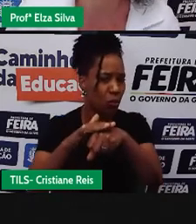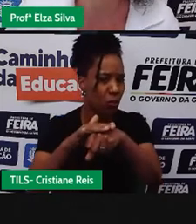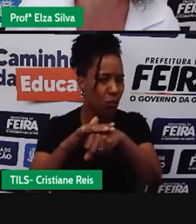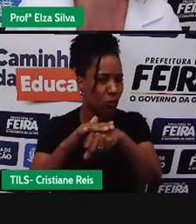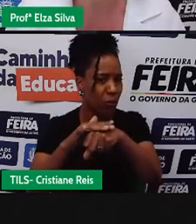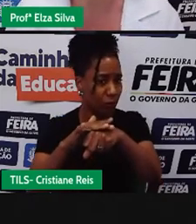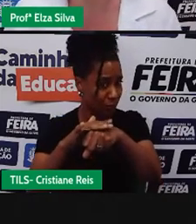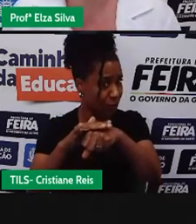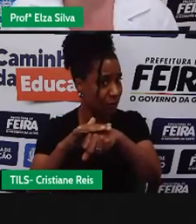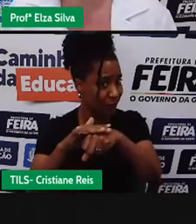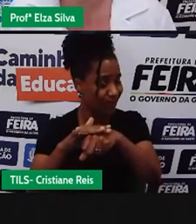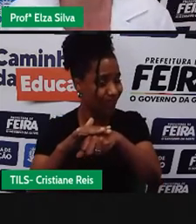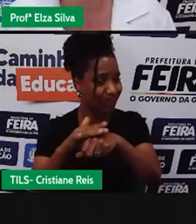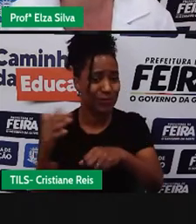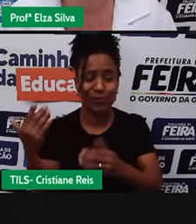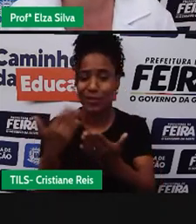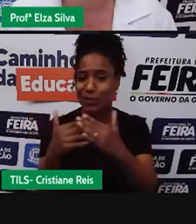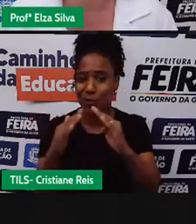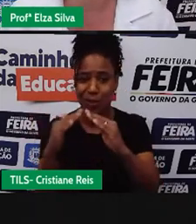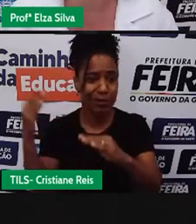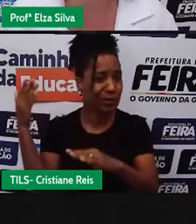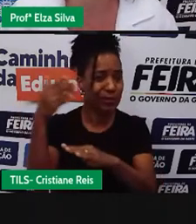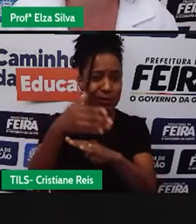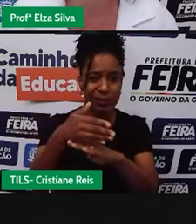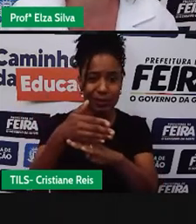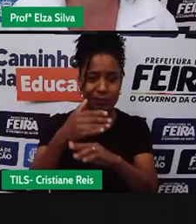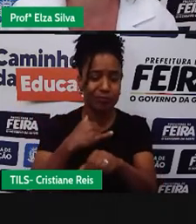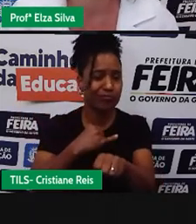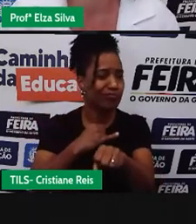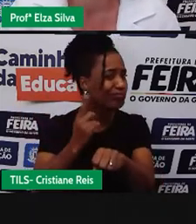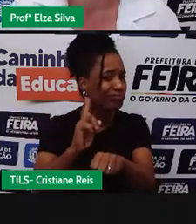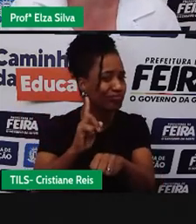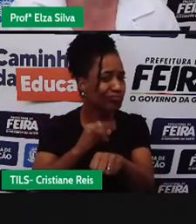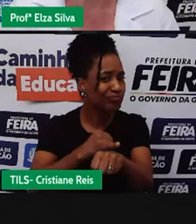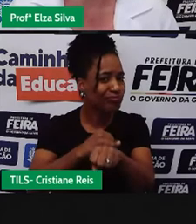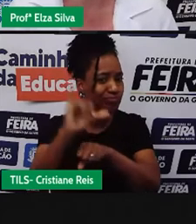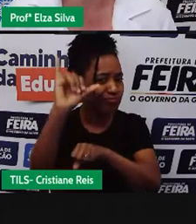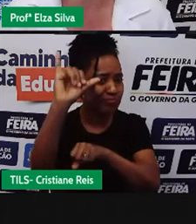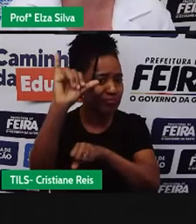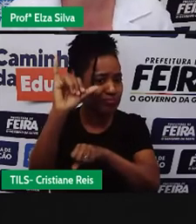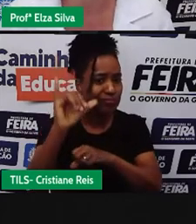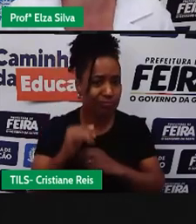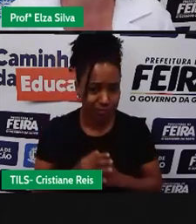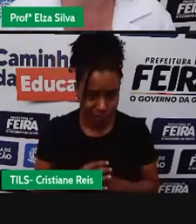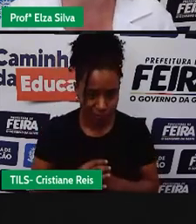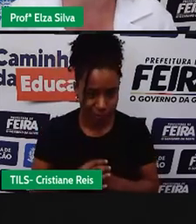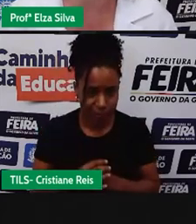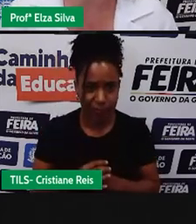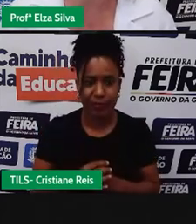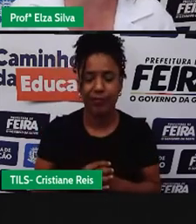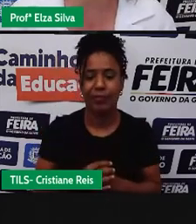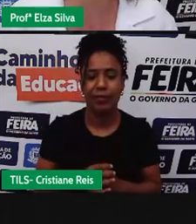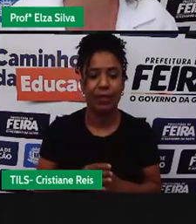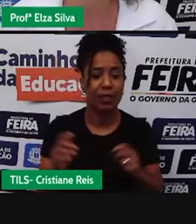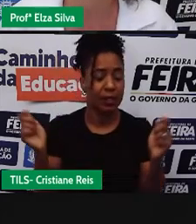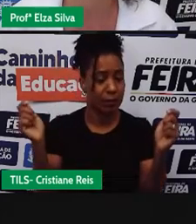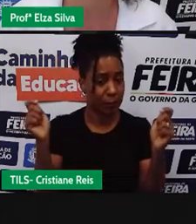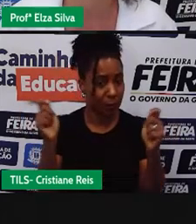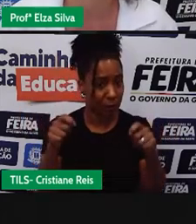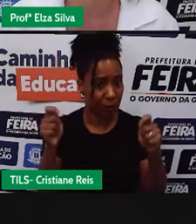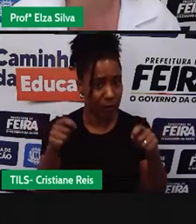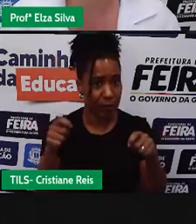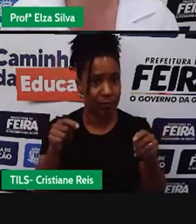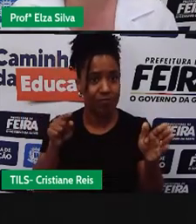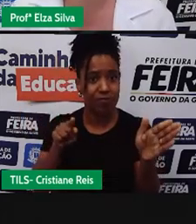ter vindo para a escola hoje. Ok? E nós podemos também construir